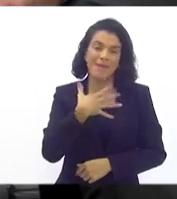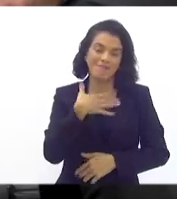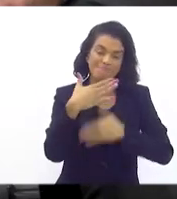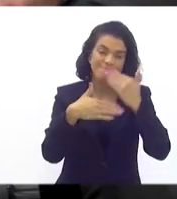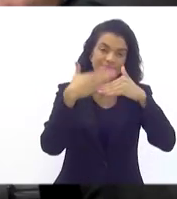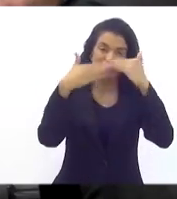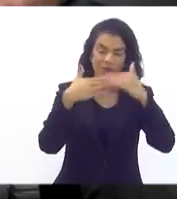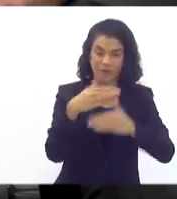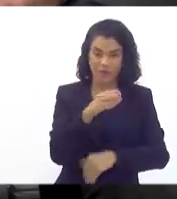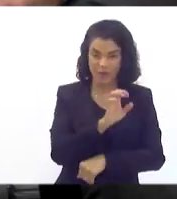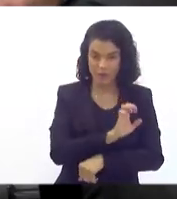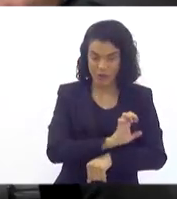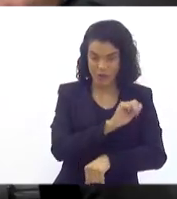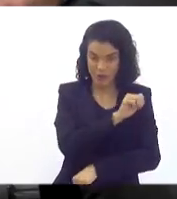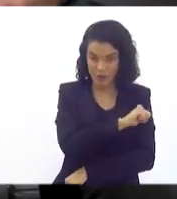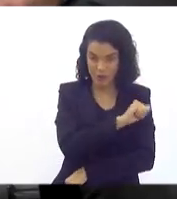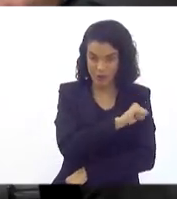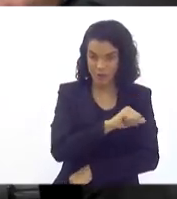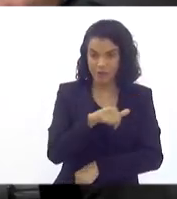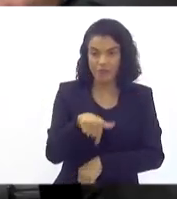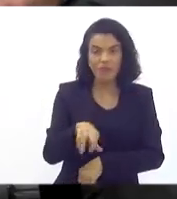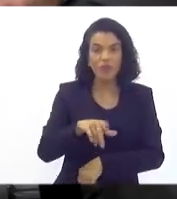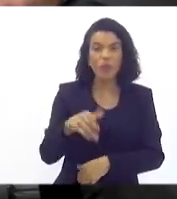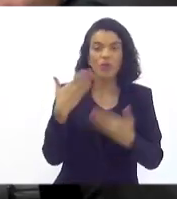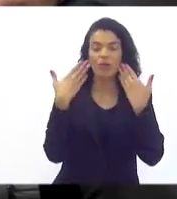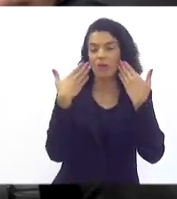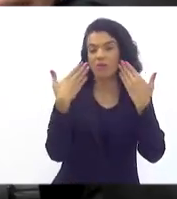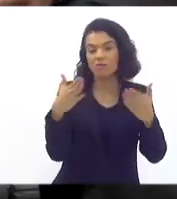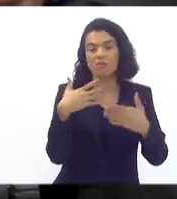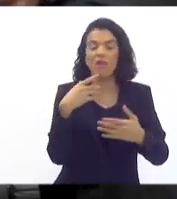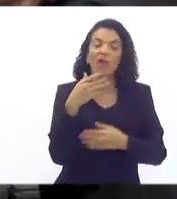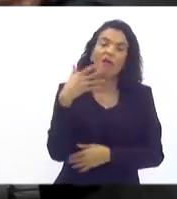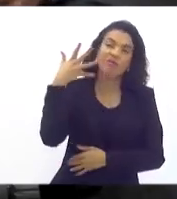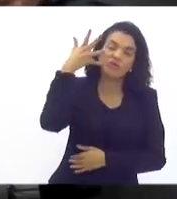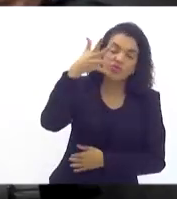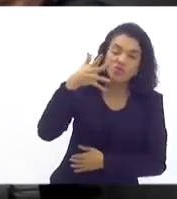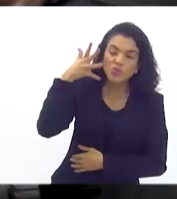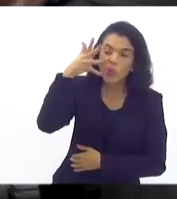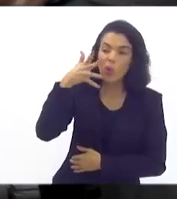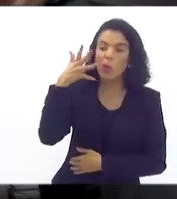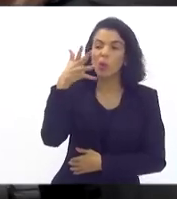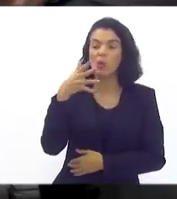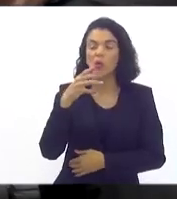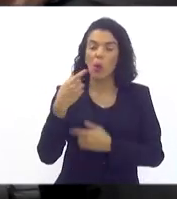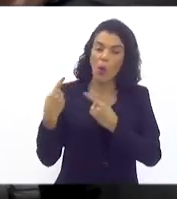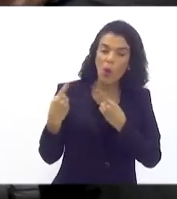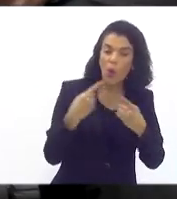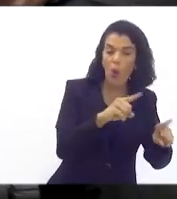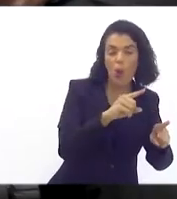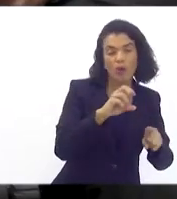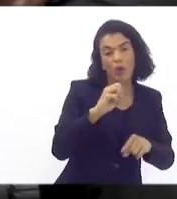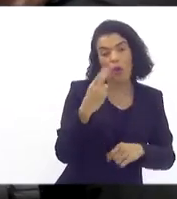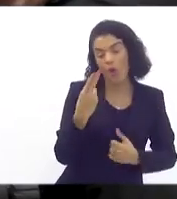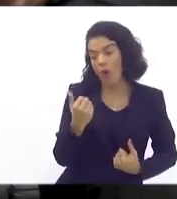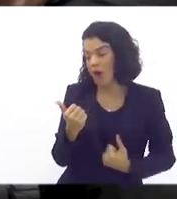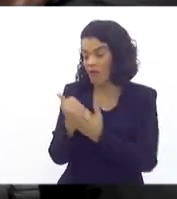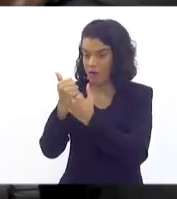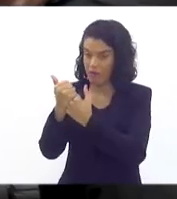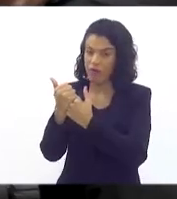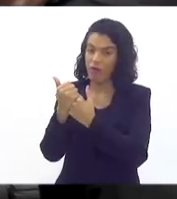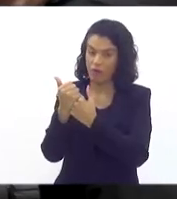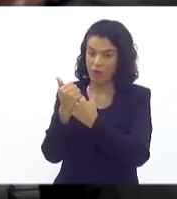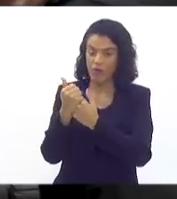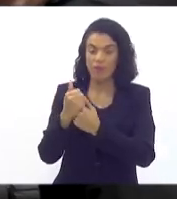possam passar aqui não é uma manifestação discurso eh contra o a favor da simplesmente